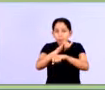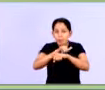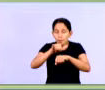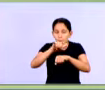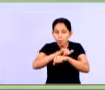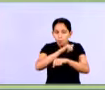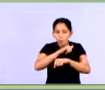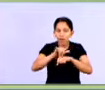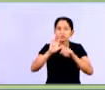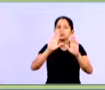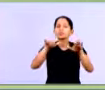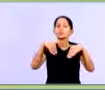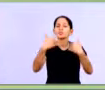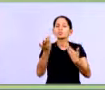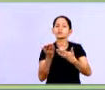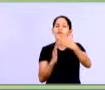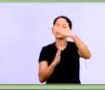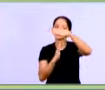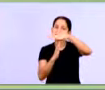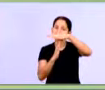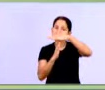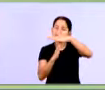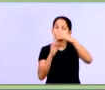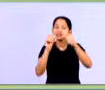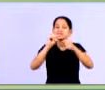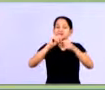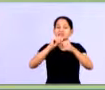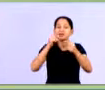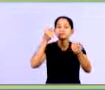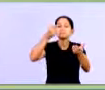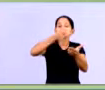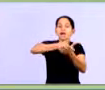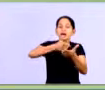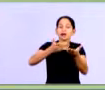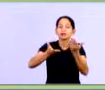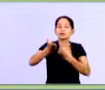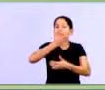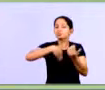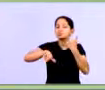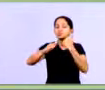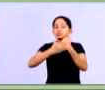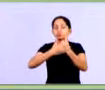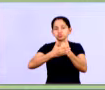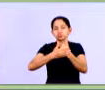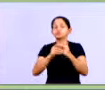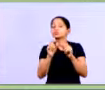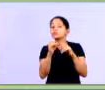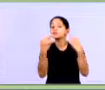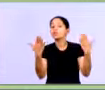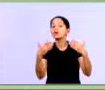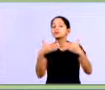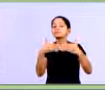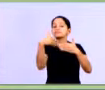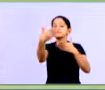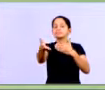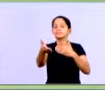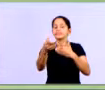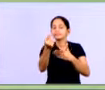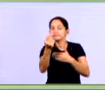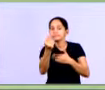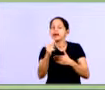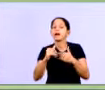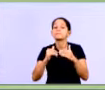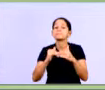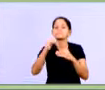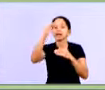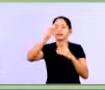em quanto tempo o investimento se paga em função da geração de rendas futuras. Comente o